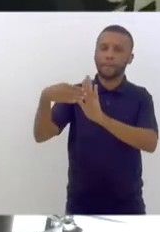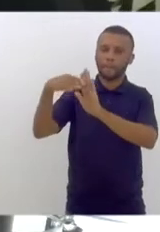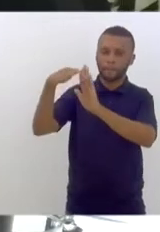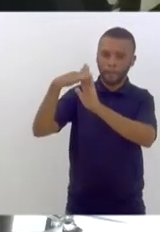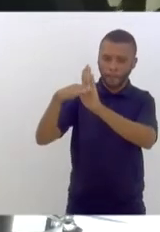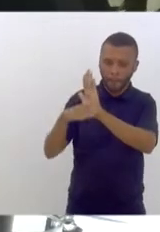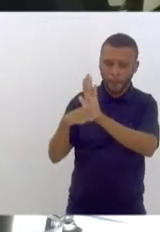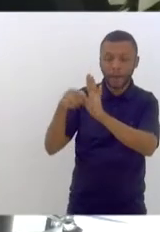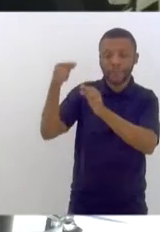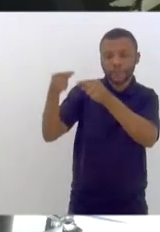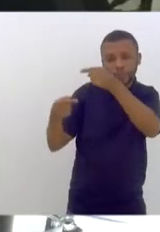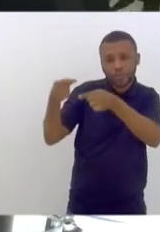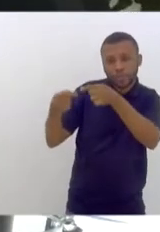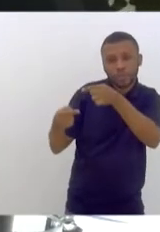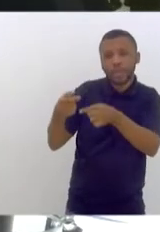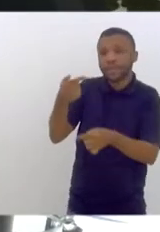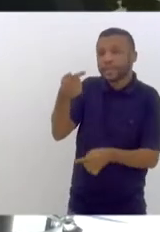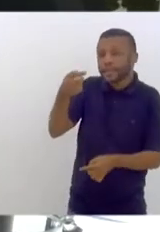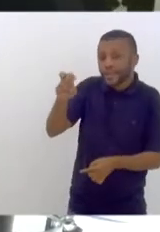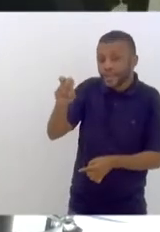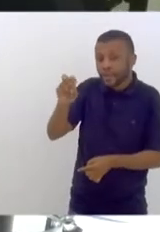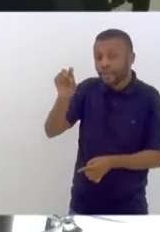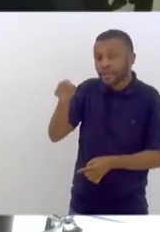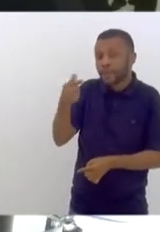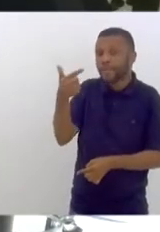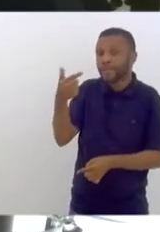discutindo, 75-25.